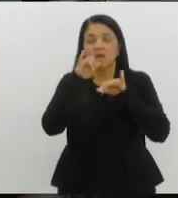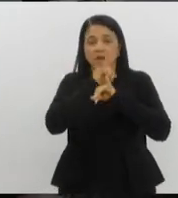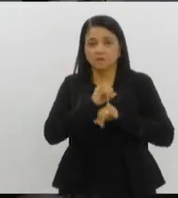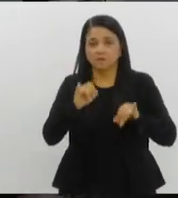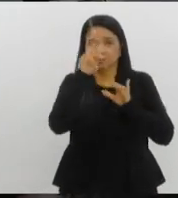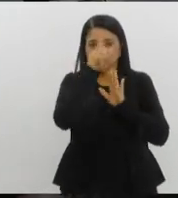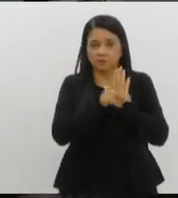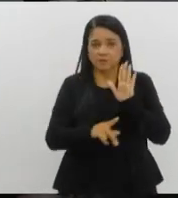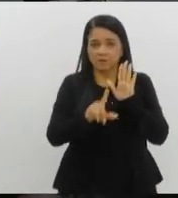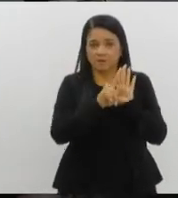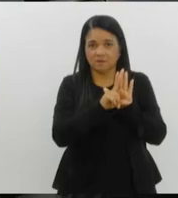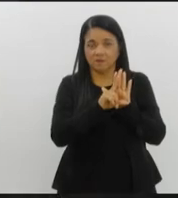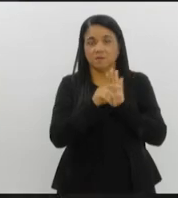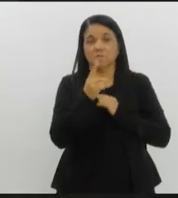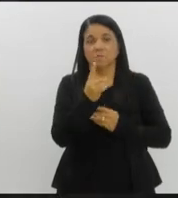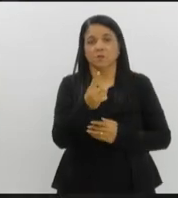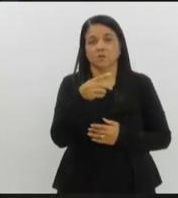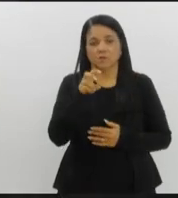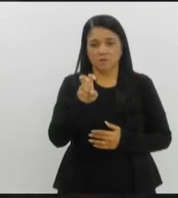Anuncio, projeto de lei número